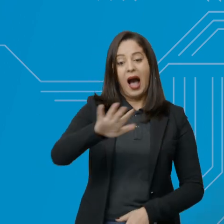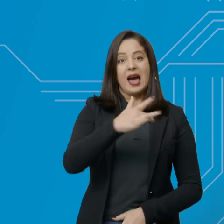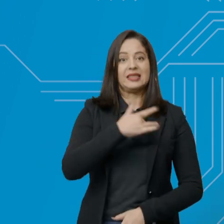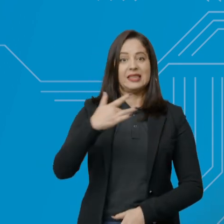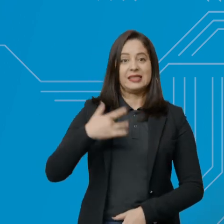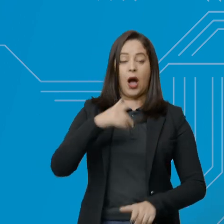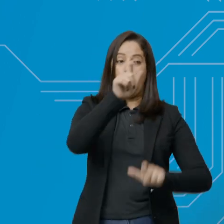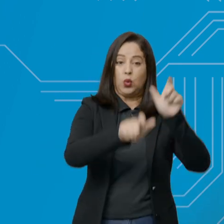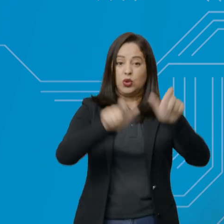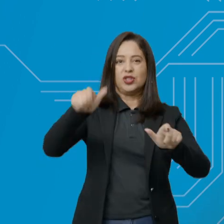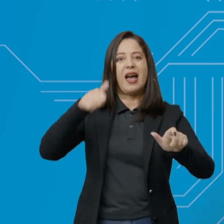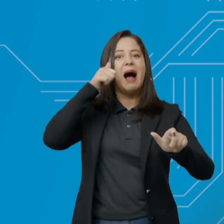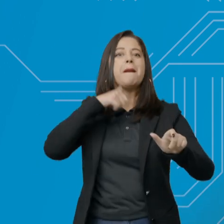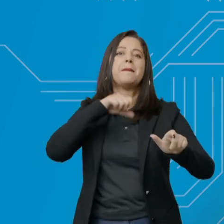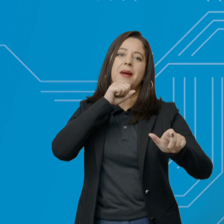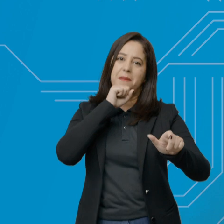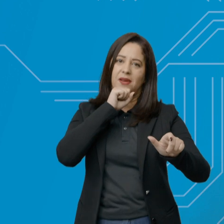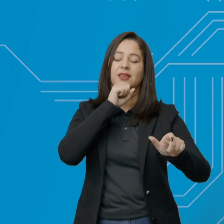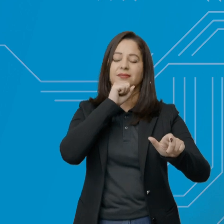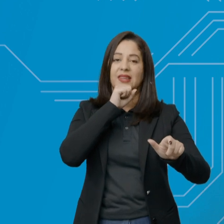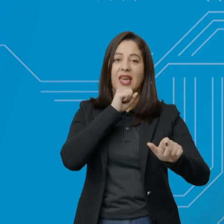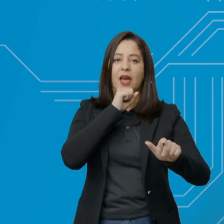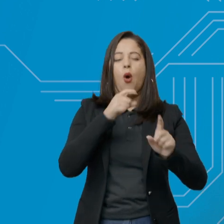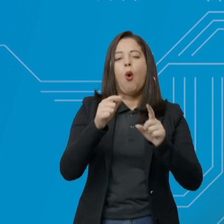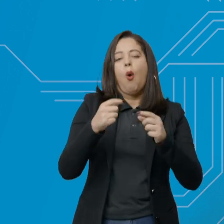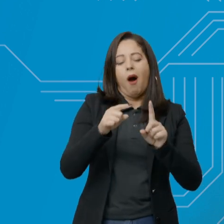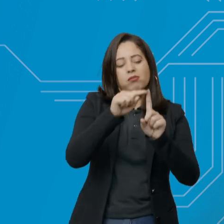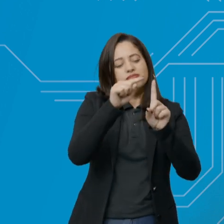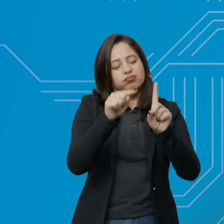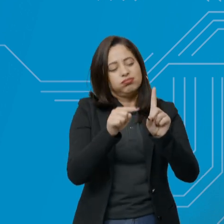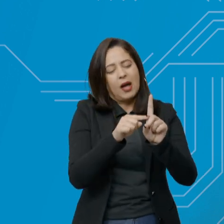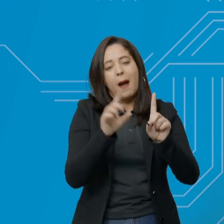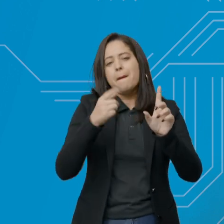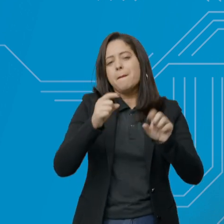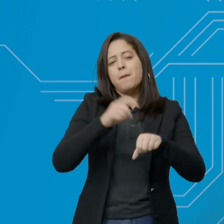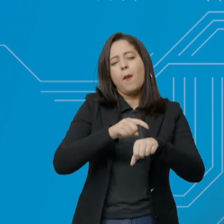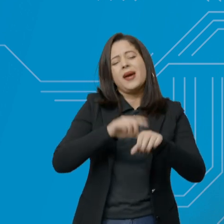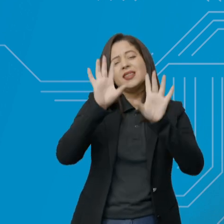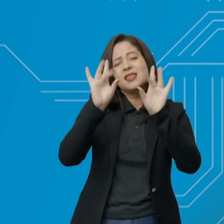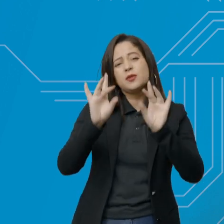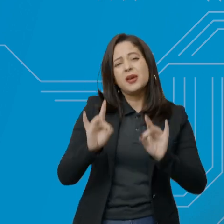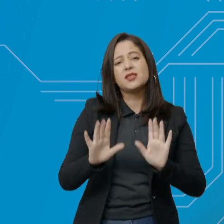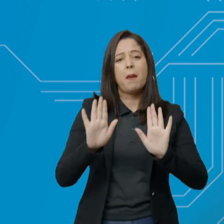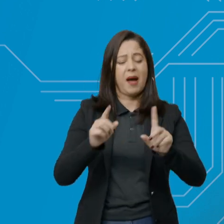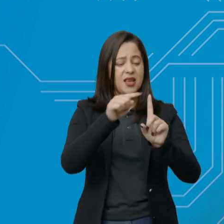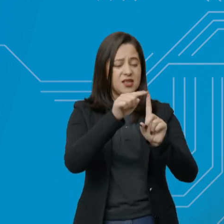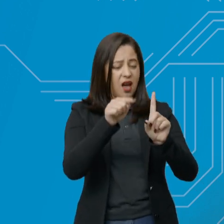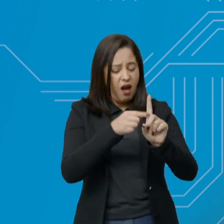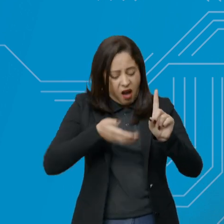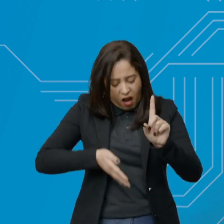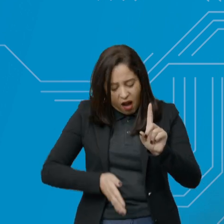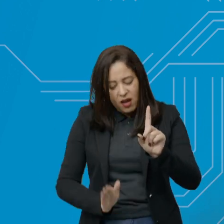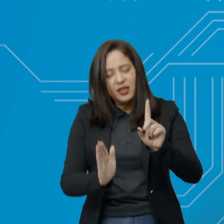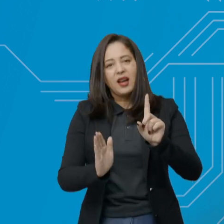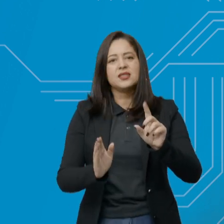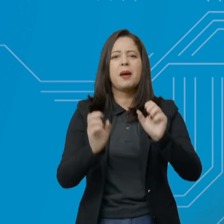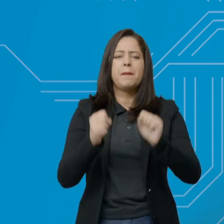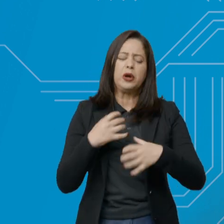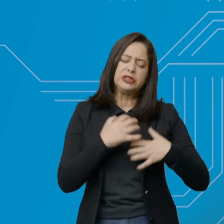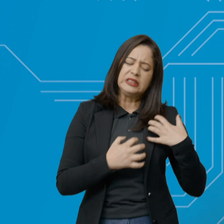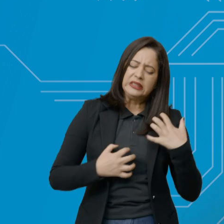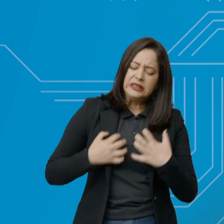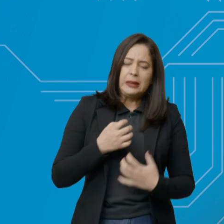a saúde mental das mães. A maternidade é um dos momentos mais especiais da vida de uma mulher. Mas com o nascimento de um